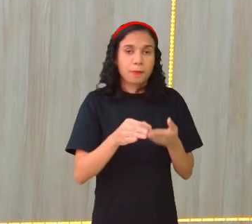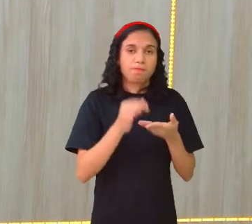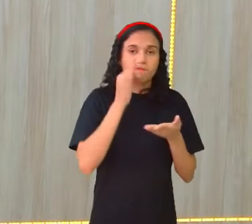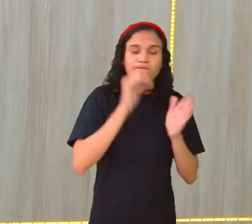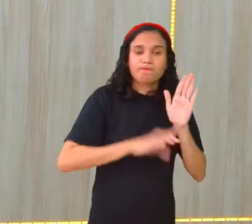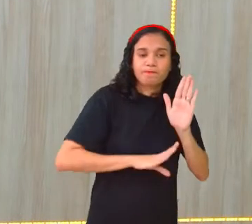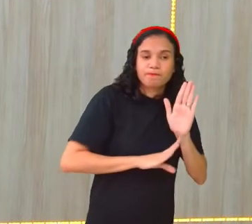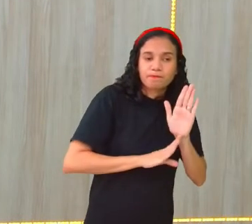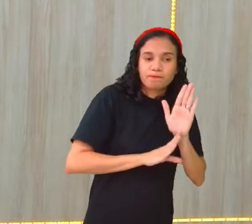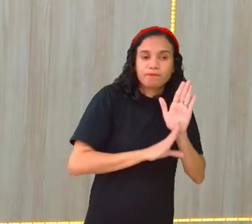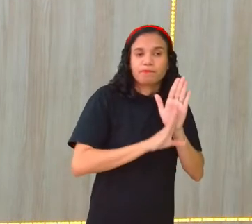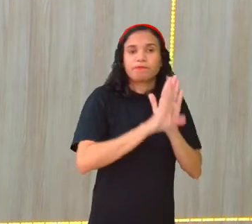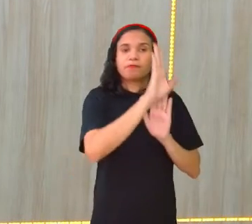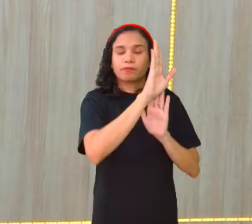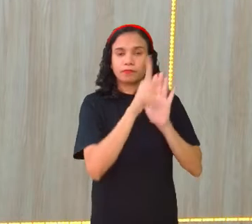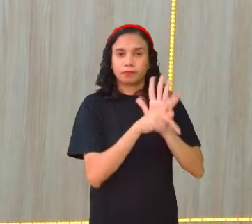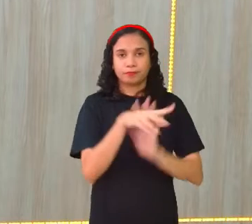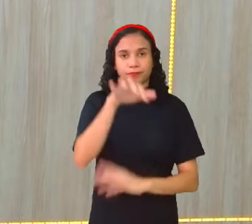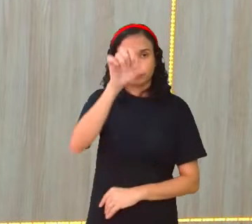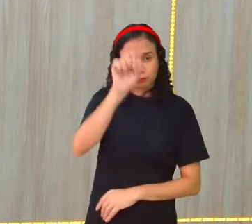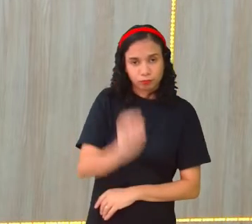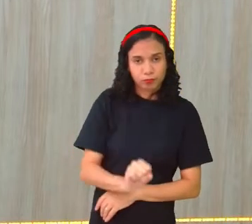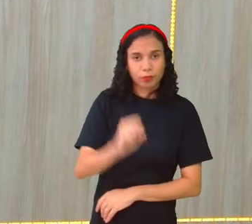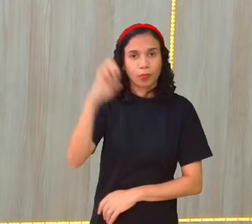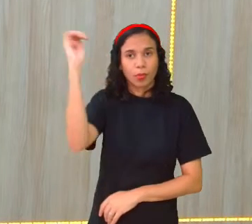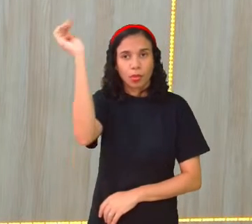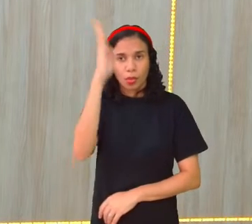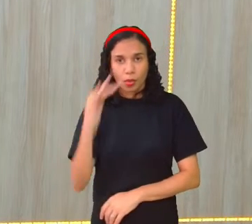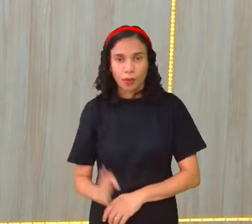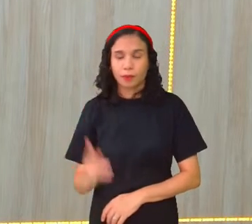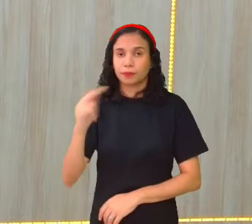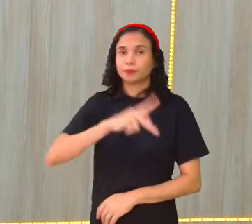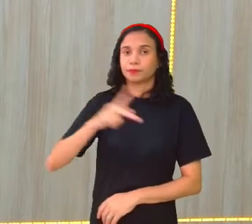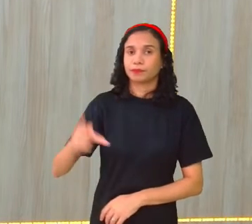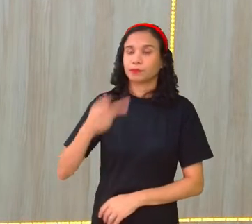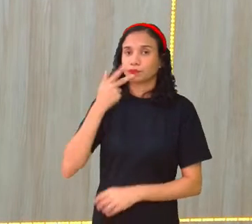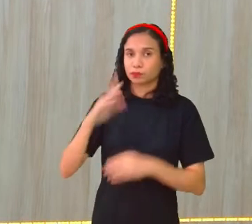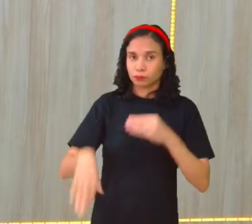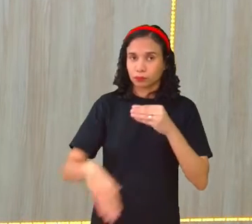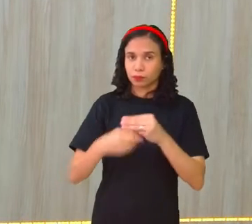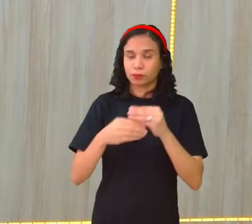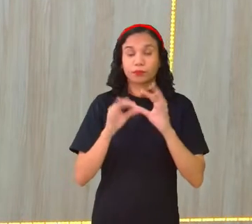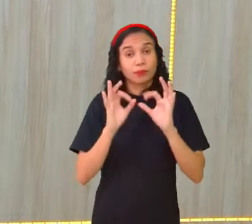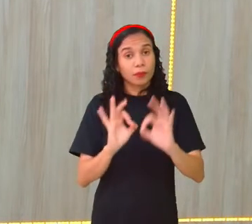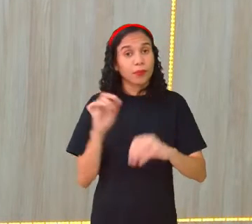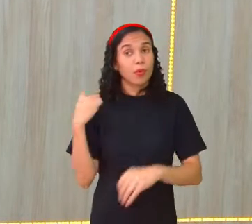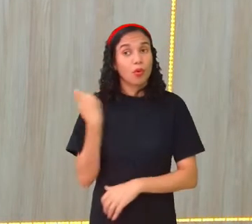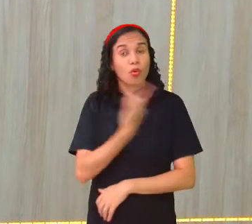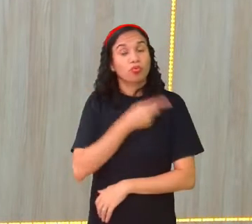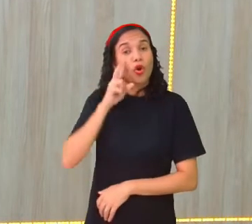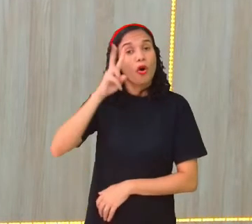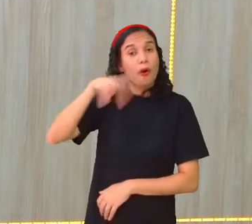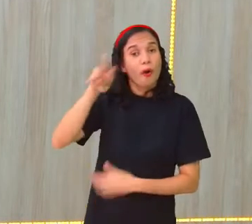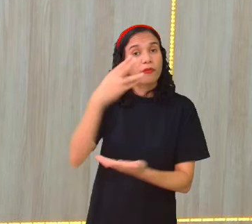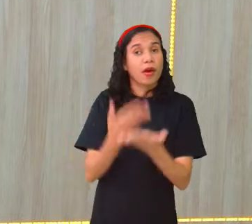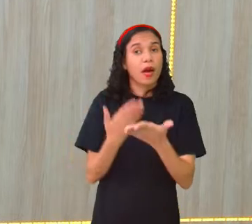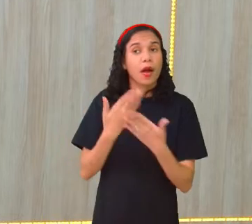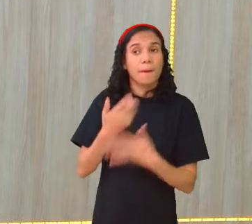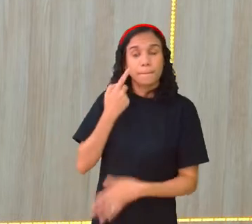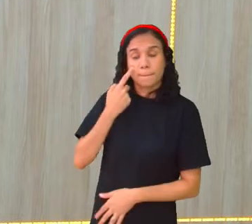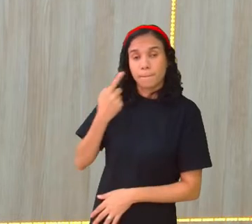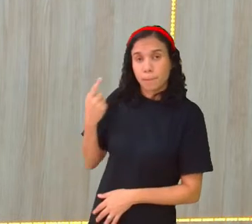né, de café na região Sudeste, como o professor Gilson colocou ali, né? E a gente viu na aula anterior